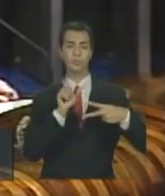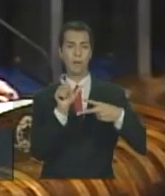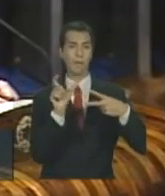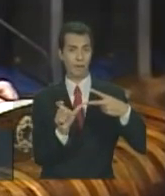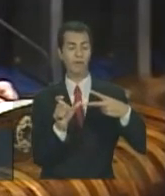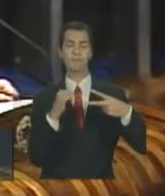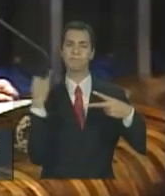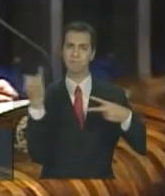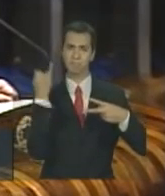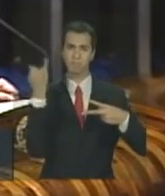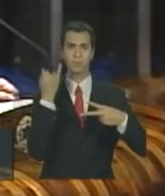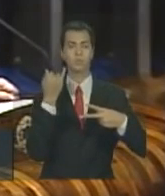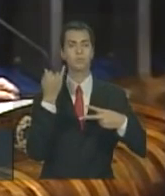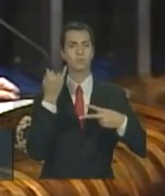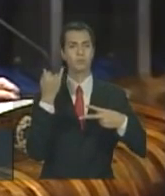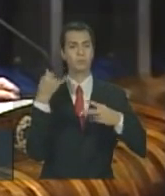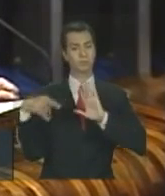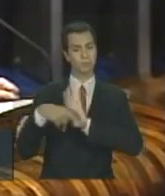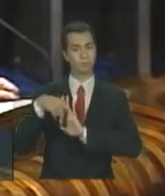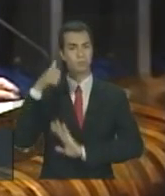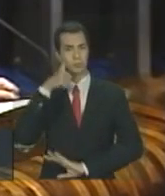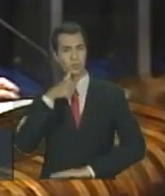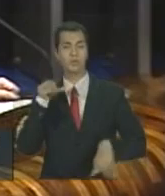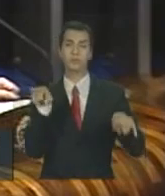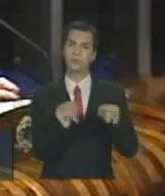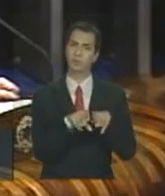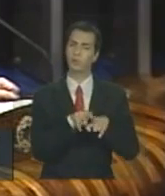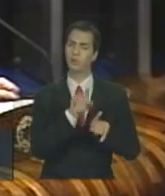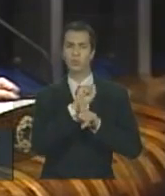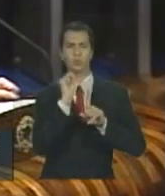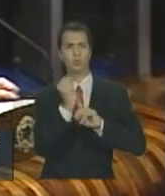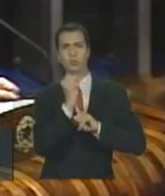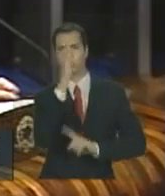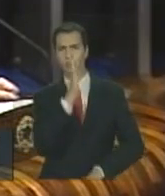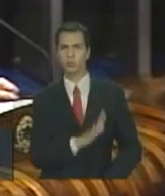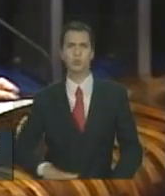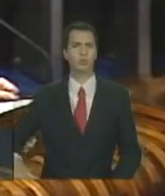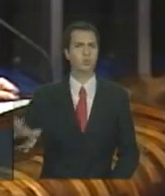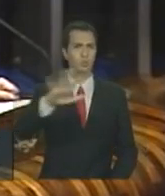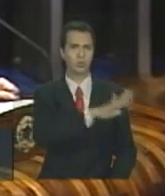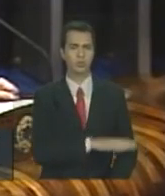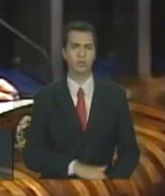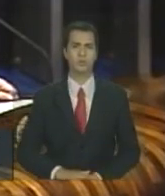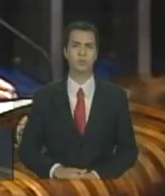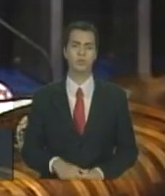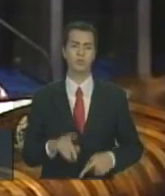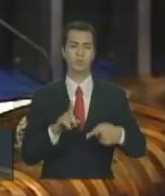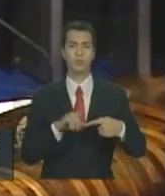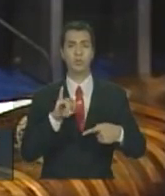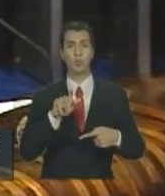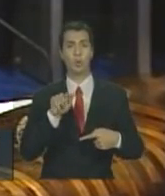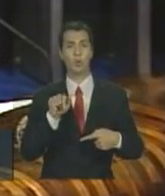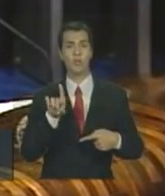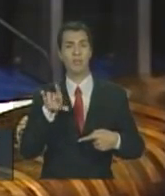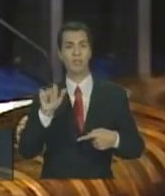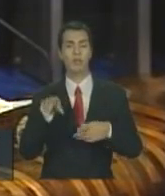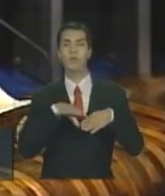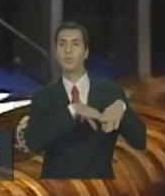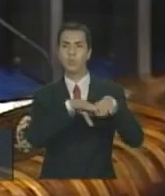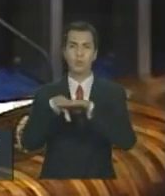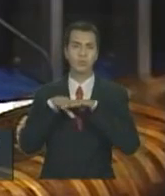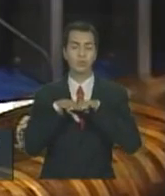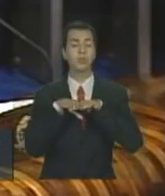para as mulheres, mas para toda a sociedade brasileira. Igualdade de oportunidade é a mais importante